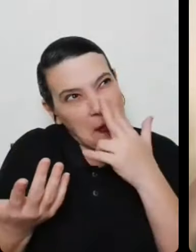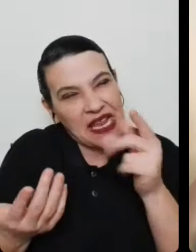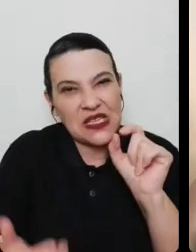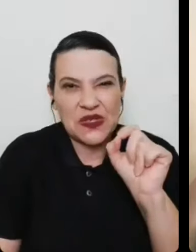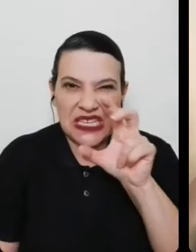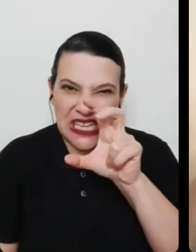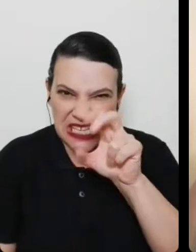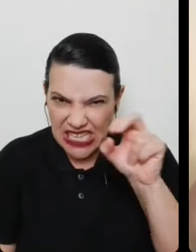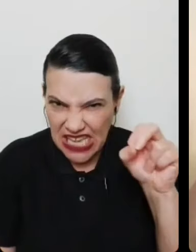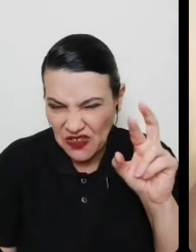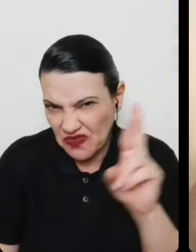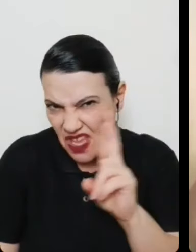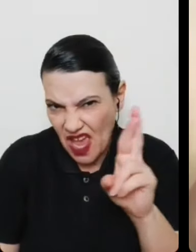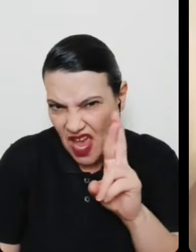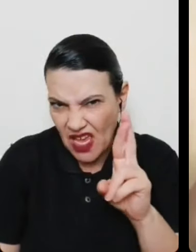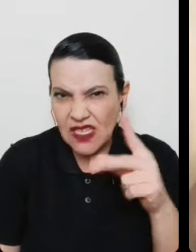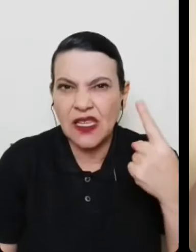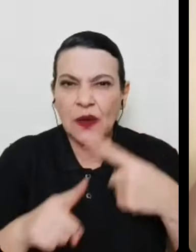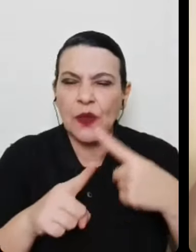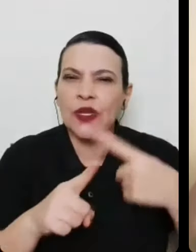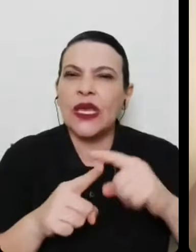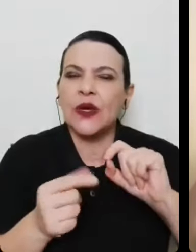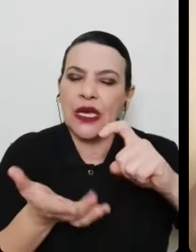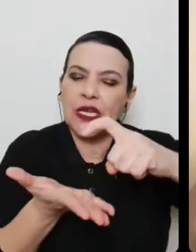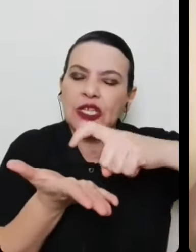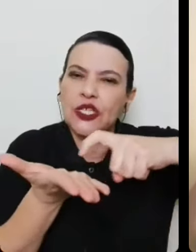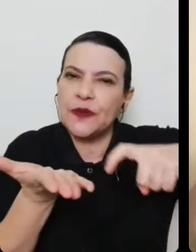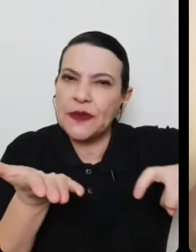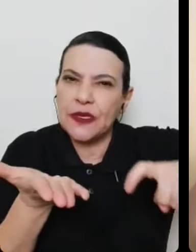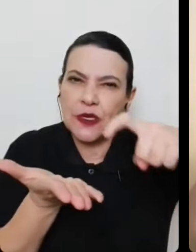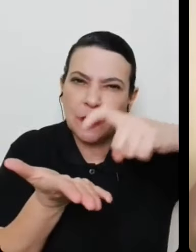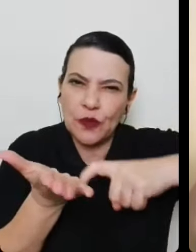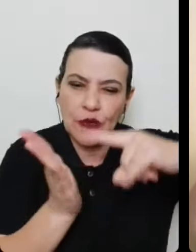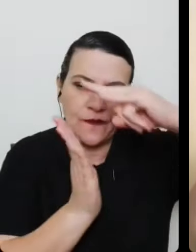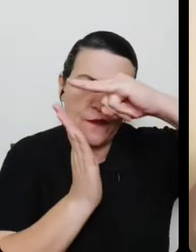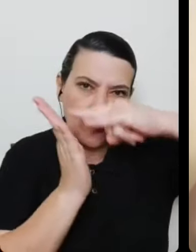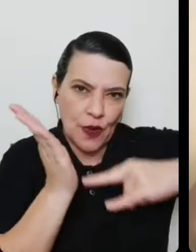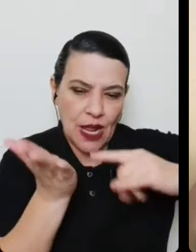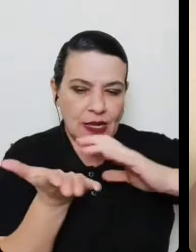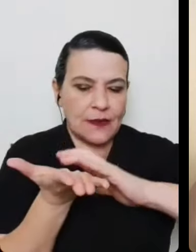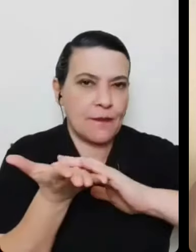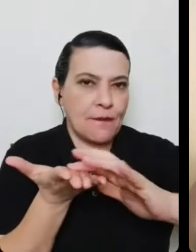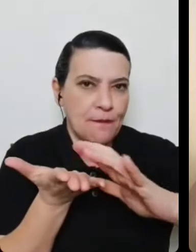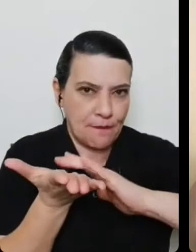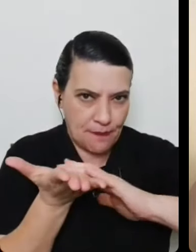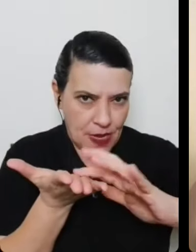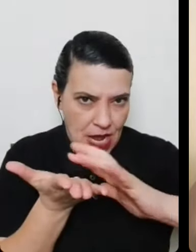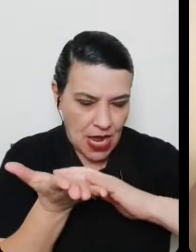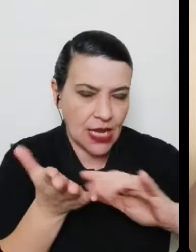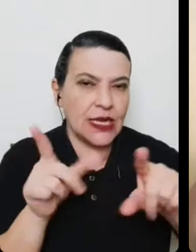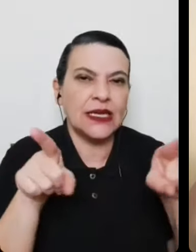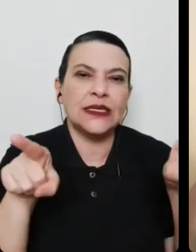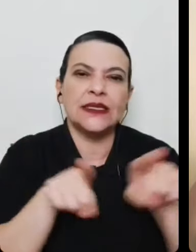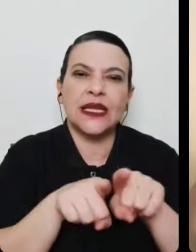R$ 500, porque nós imprimimos alguns formulários em braille, né?